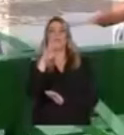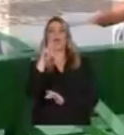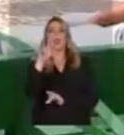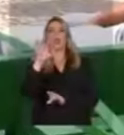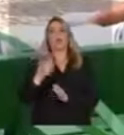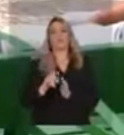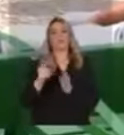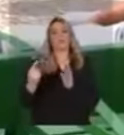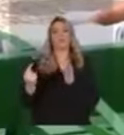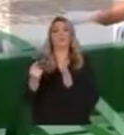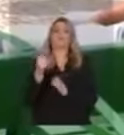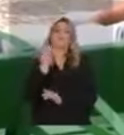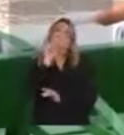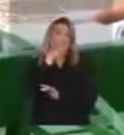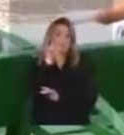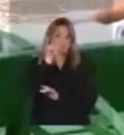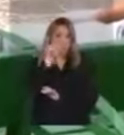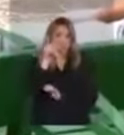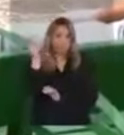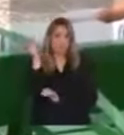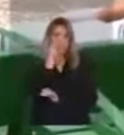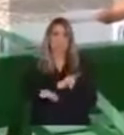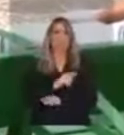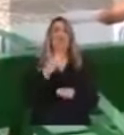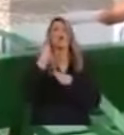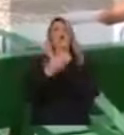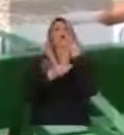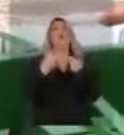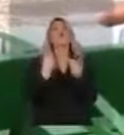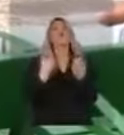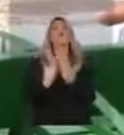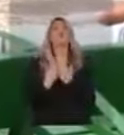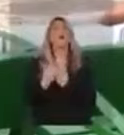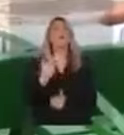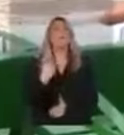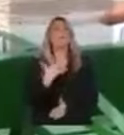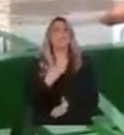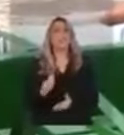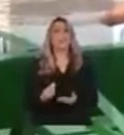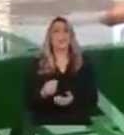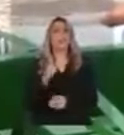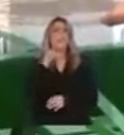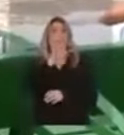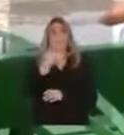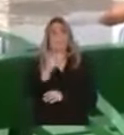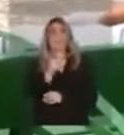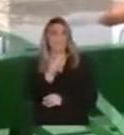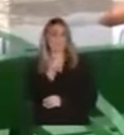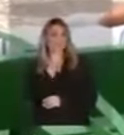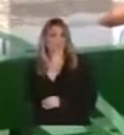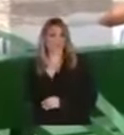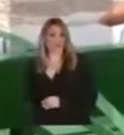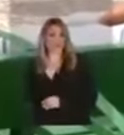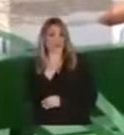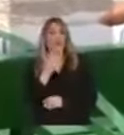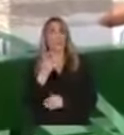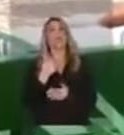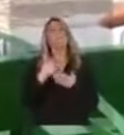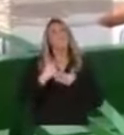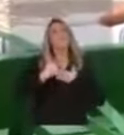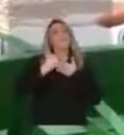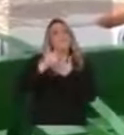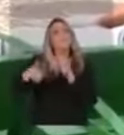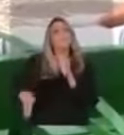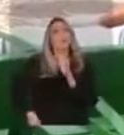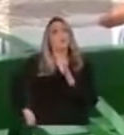freijo se o senhor ganhar como vai ficar a escola do meu filho lá não tem merenda e nós levamos do nosso próprio